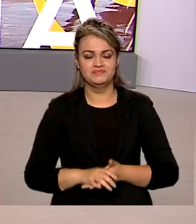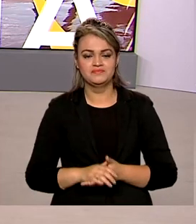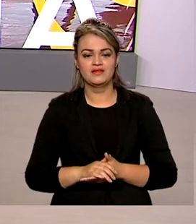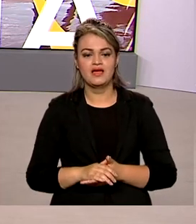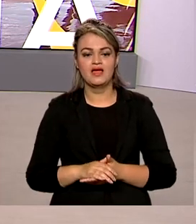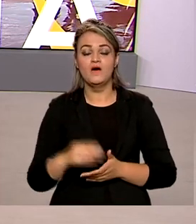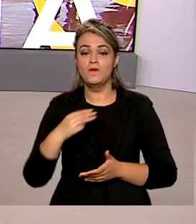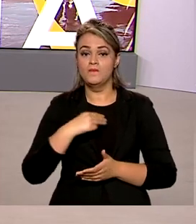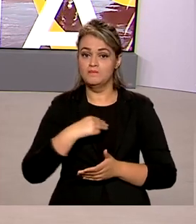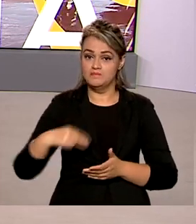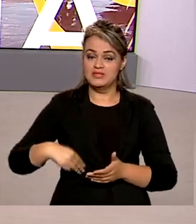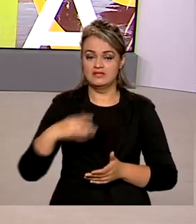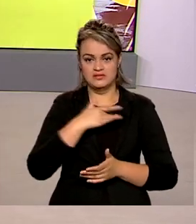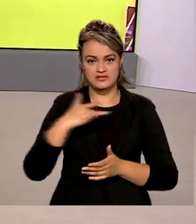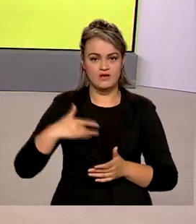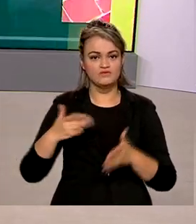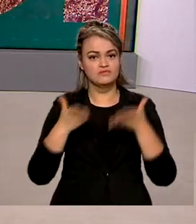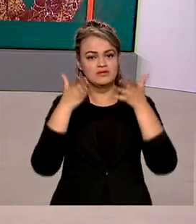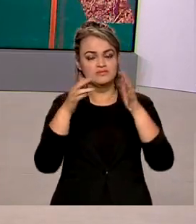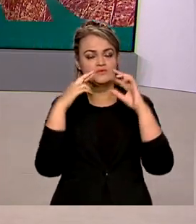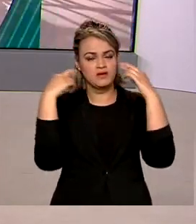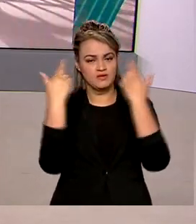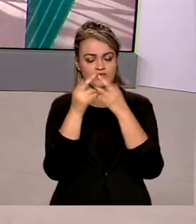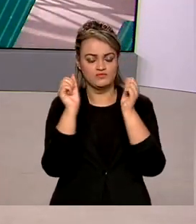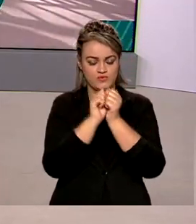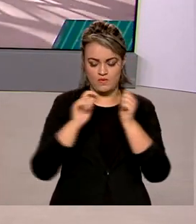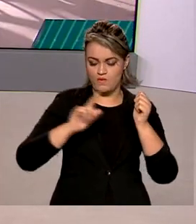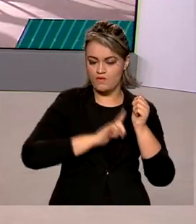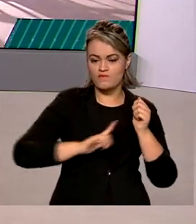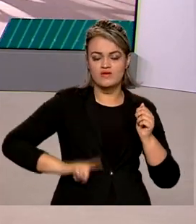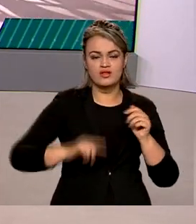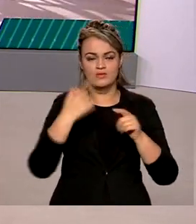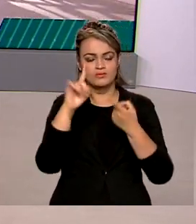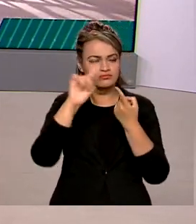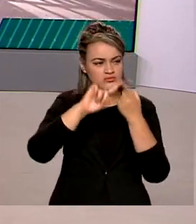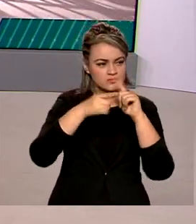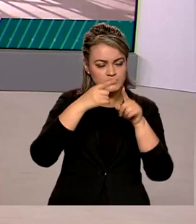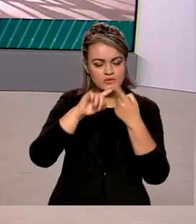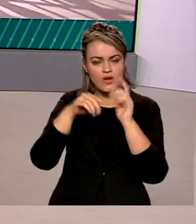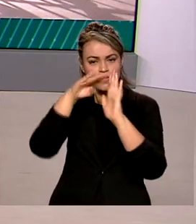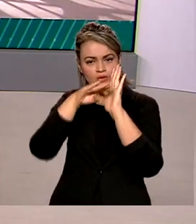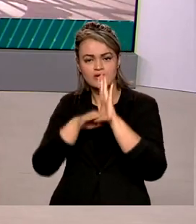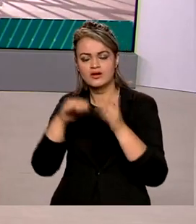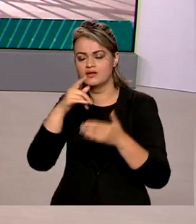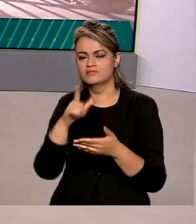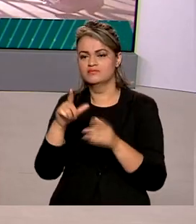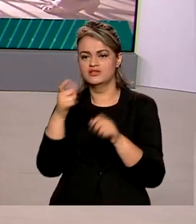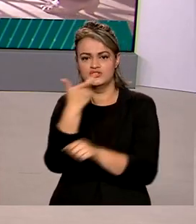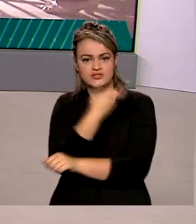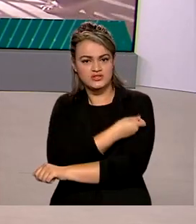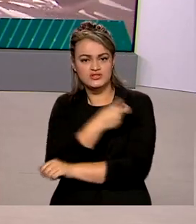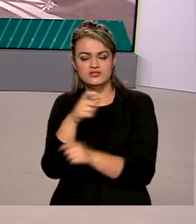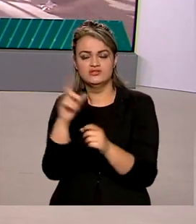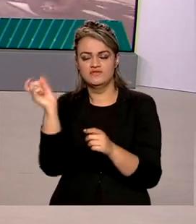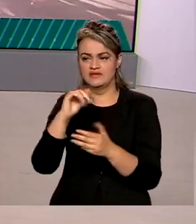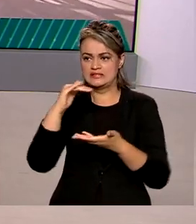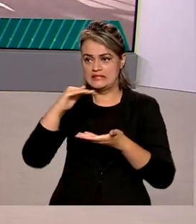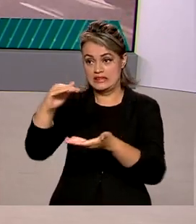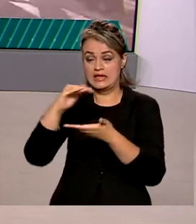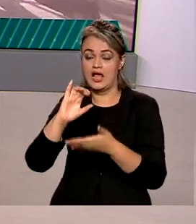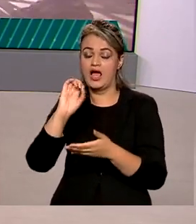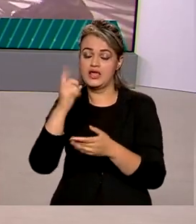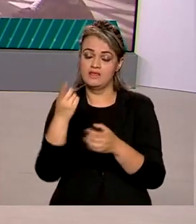O ministro da saúde participou de uma reunião com governadores para discutir o cronograma de entrega de vacinas e a volta às aulas.